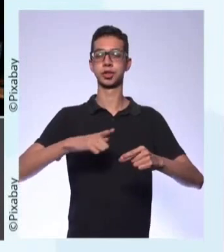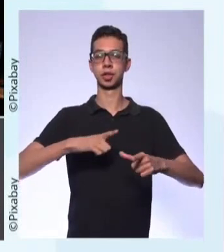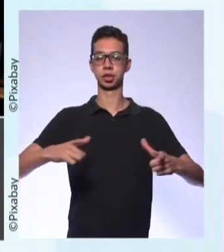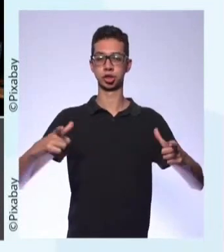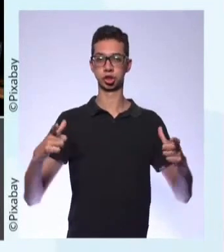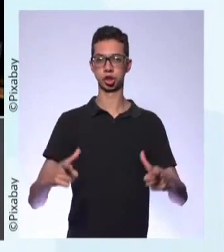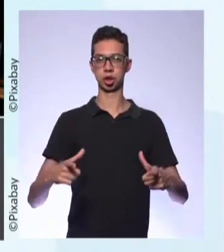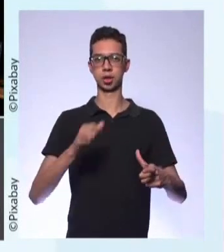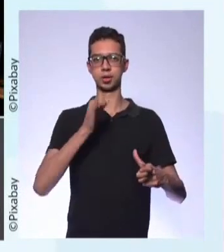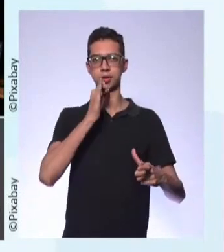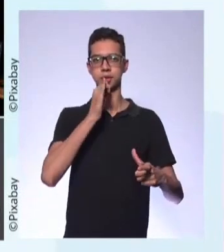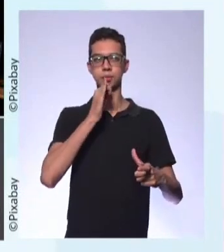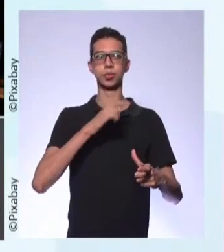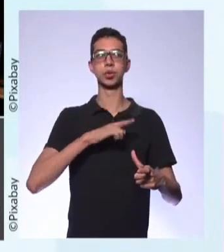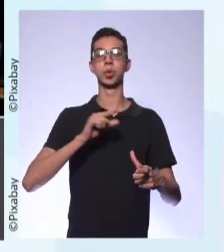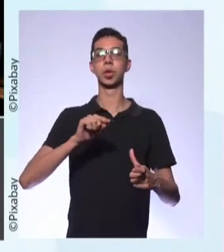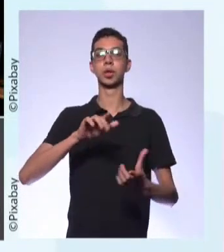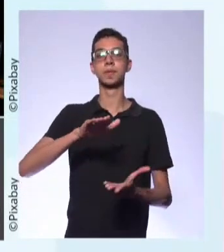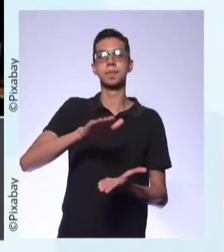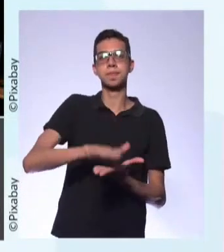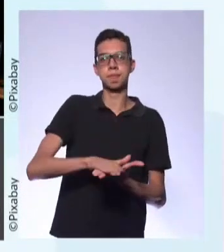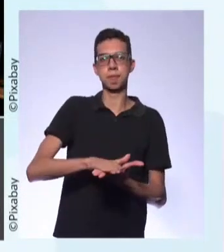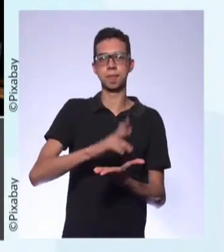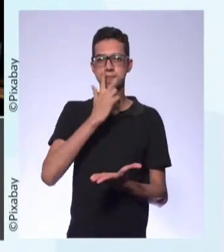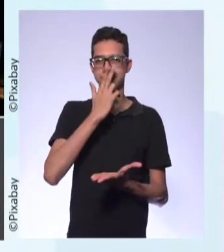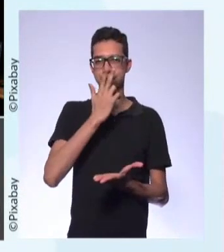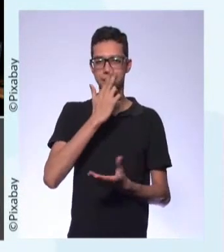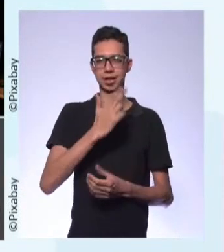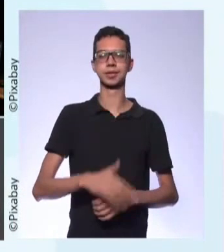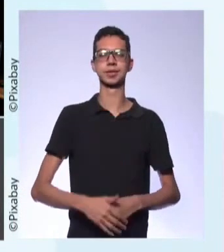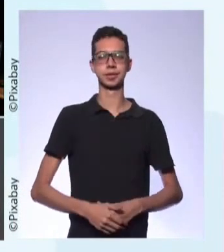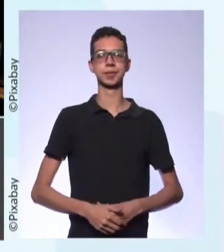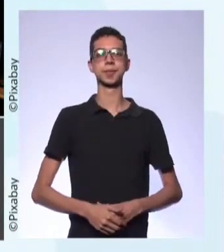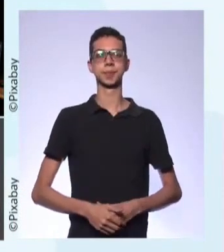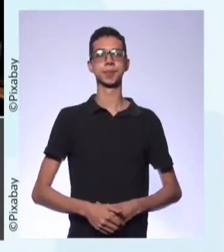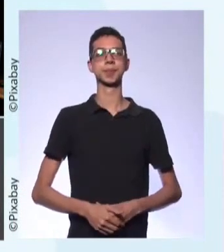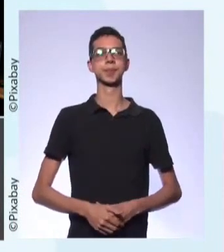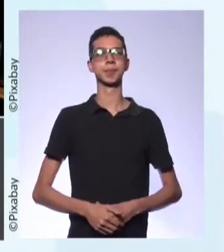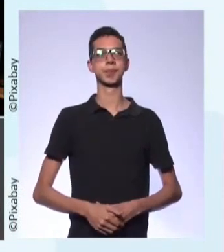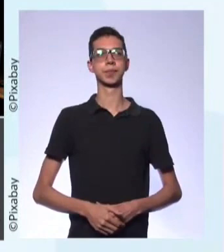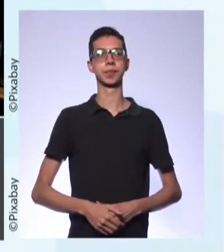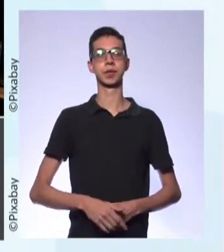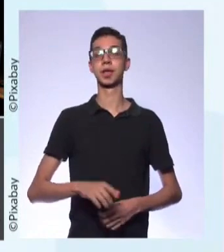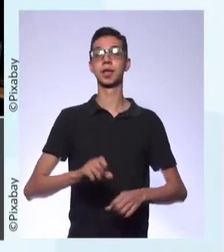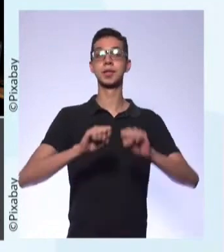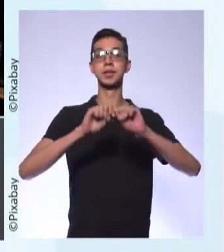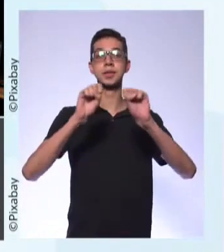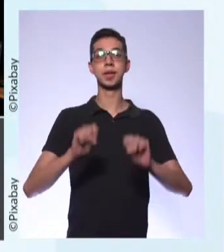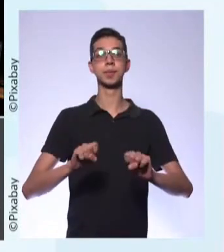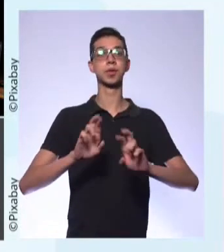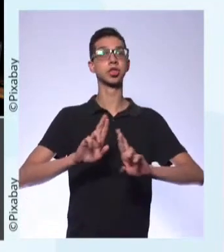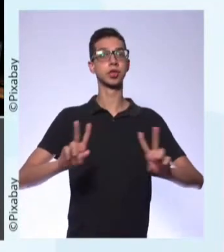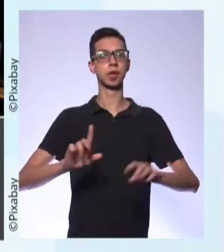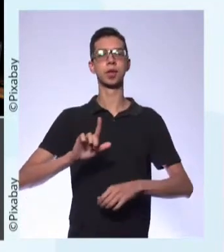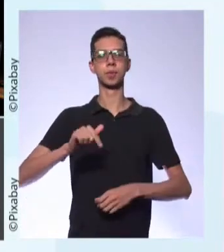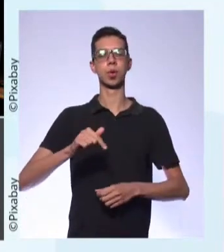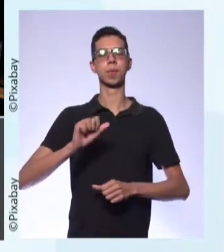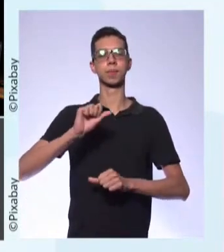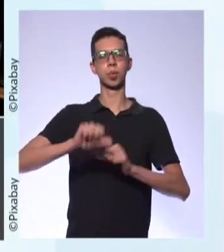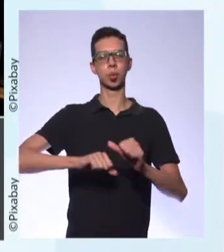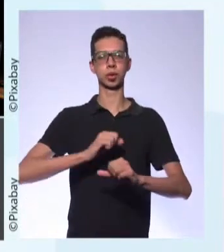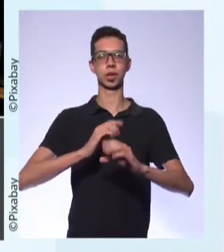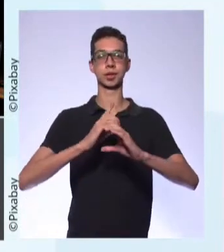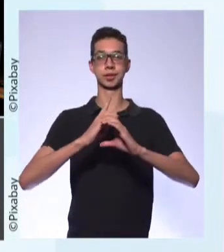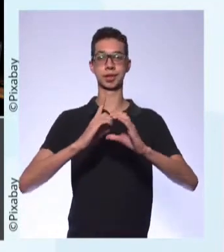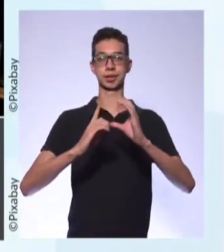uma forma, ele era prensado, né, pegando aí um outro sistema. Quando você passa para o CD,